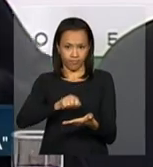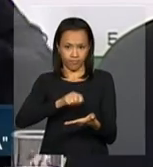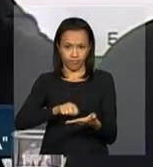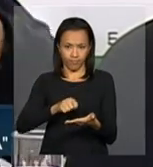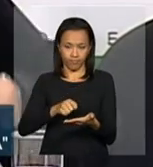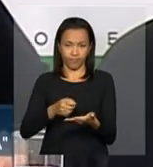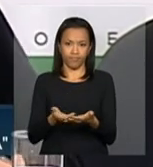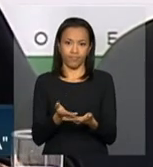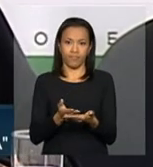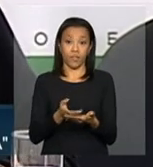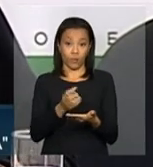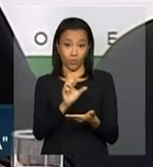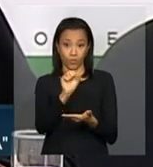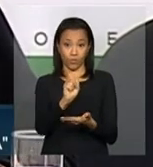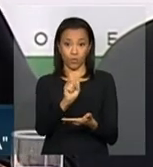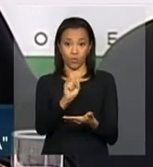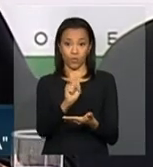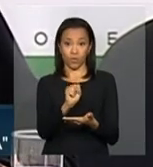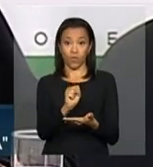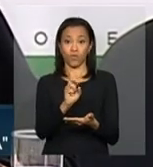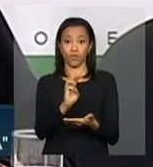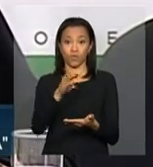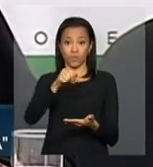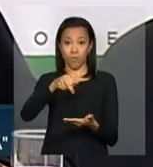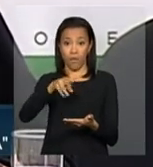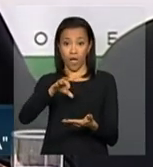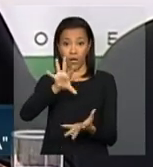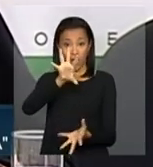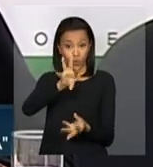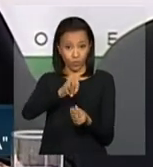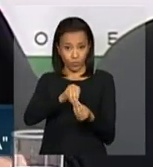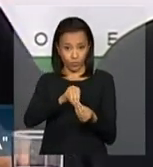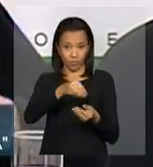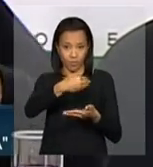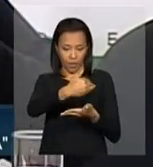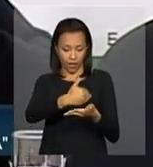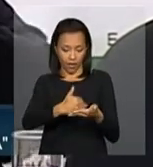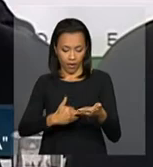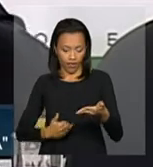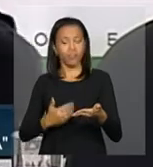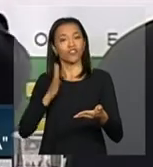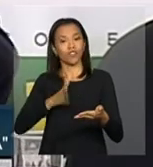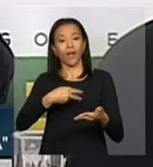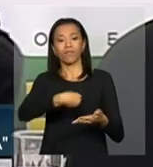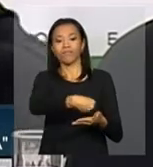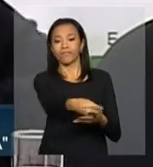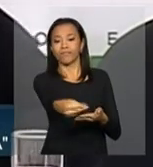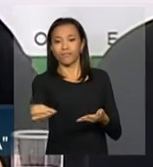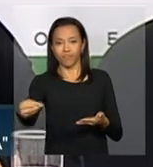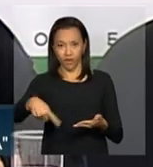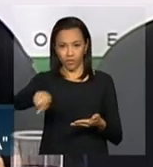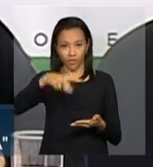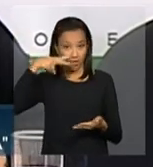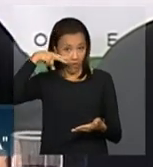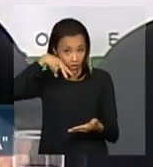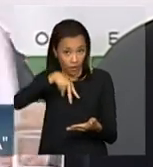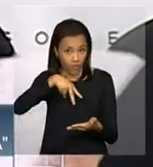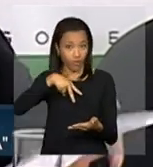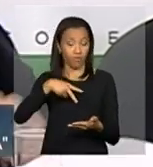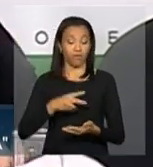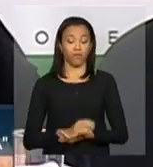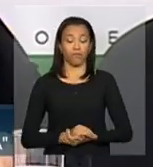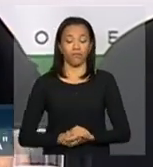no sumário que todos receberam e, portanto, pode ser acompanhado, mas o viés é o